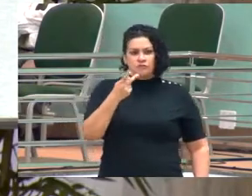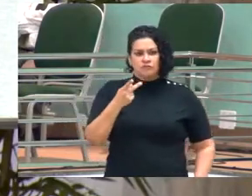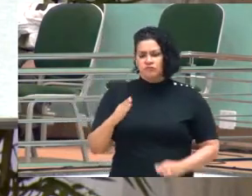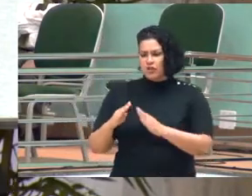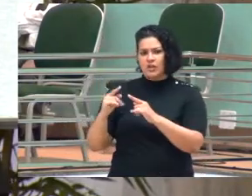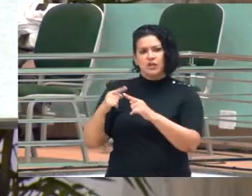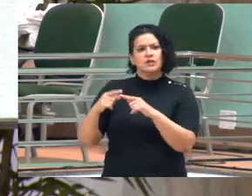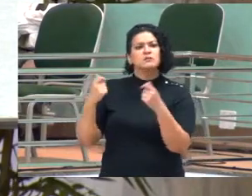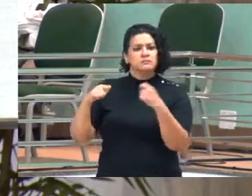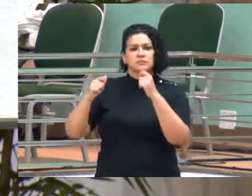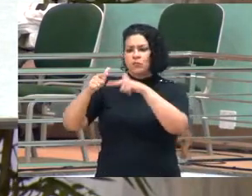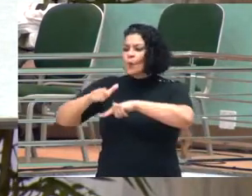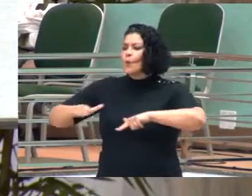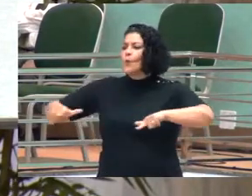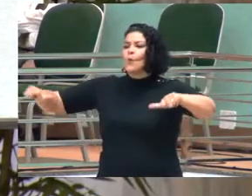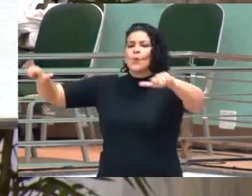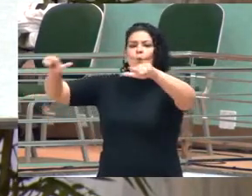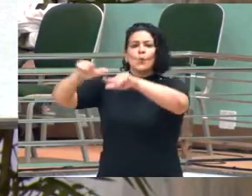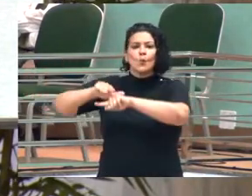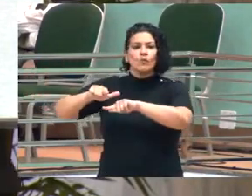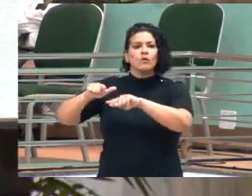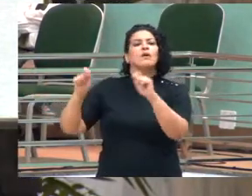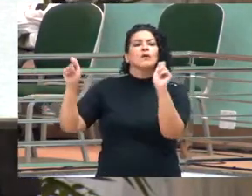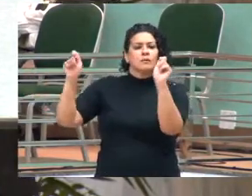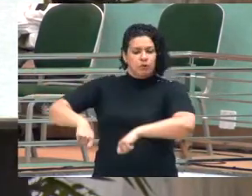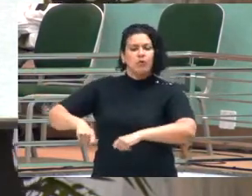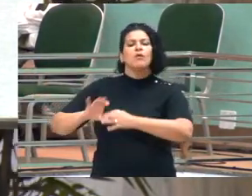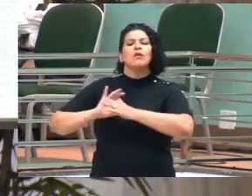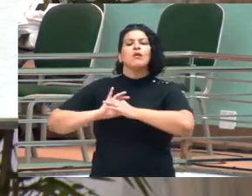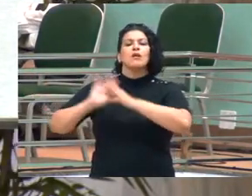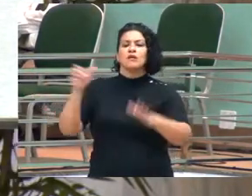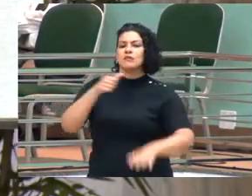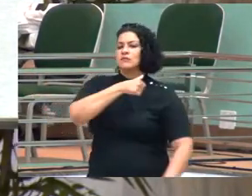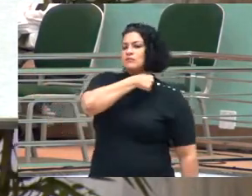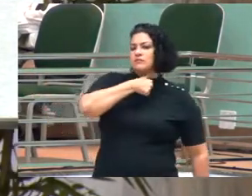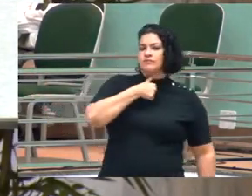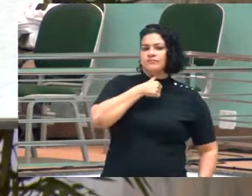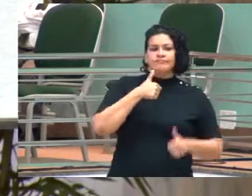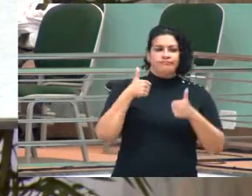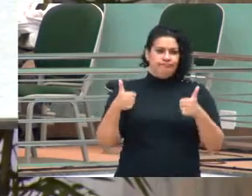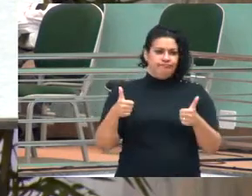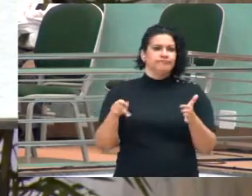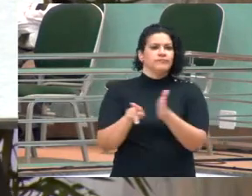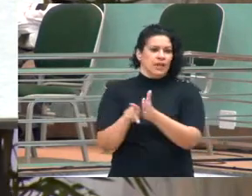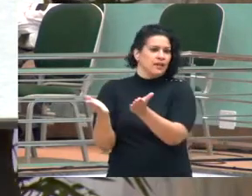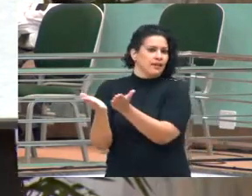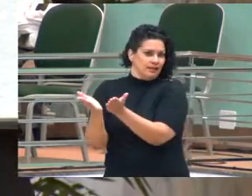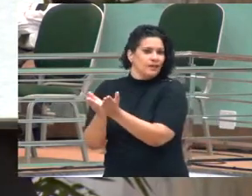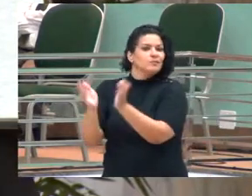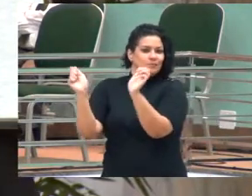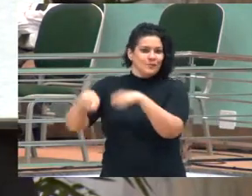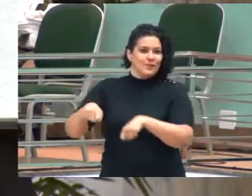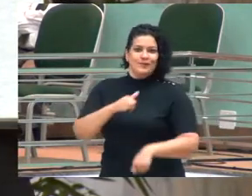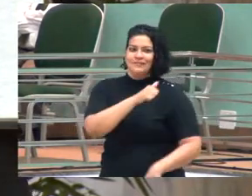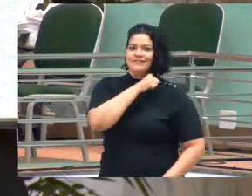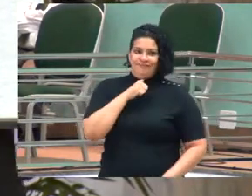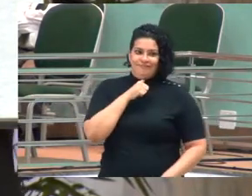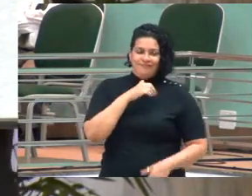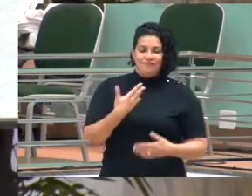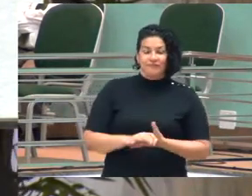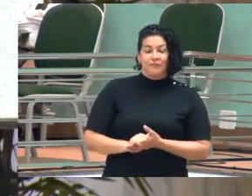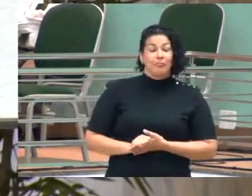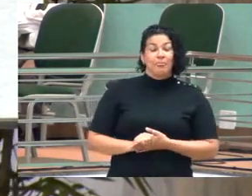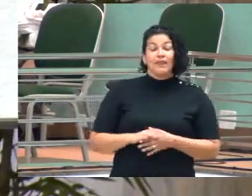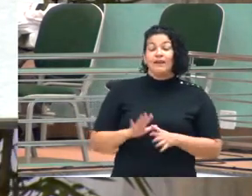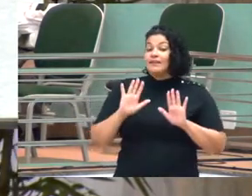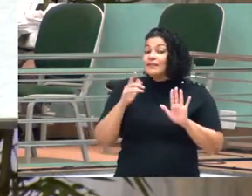Observe que o mundo está sendo preparado para o nascimento daquele que viria para transformar a humanidade. Seu